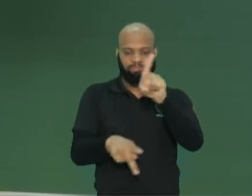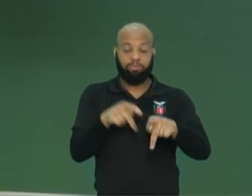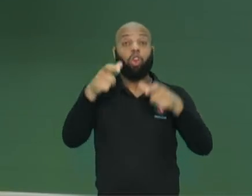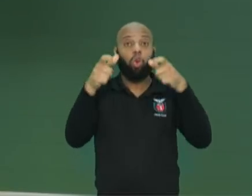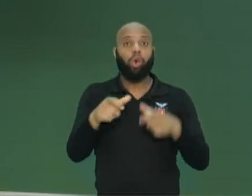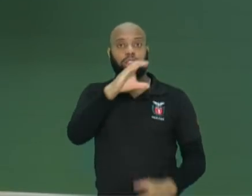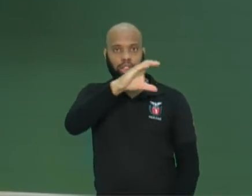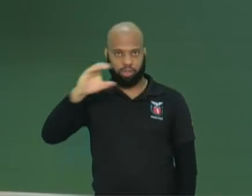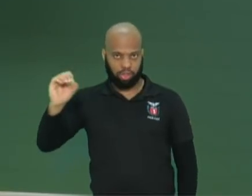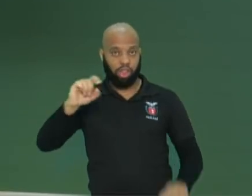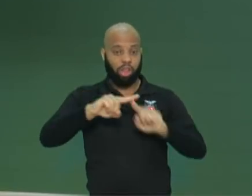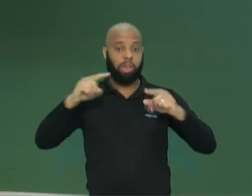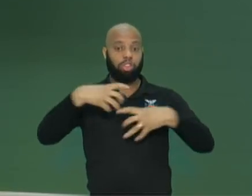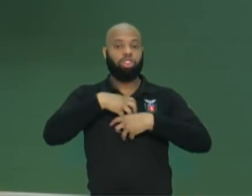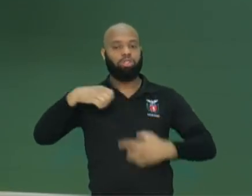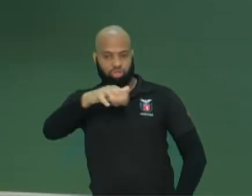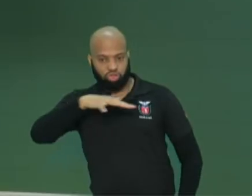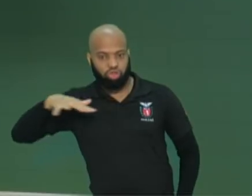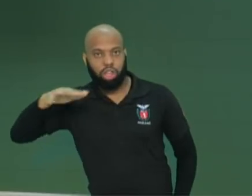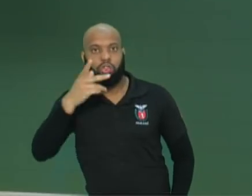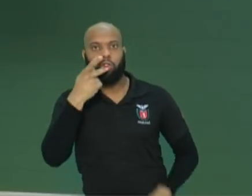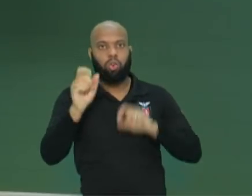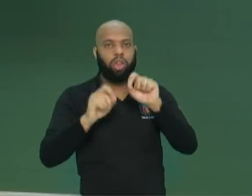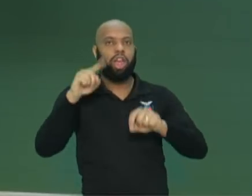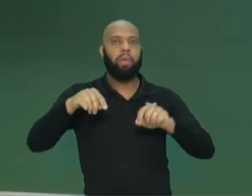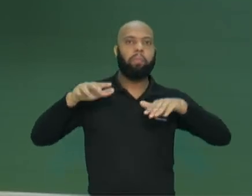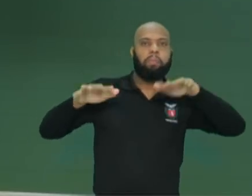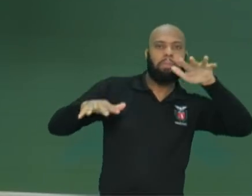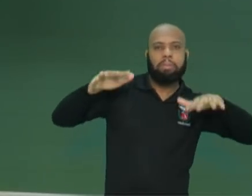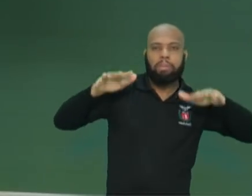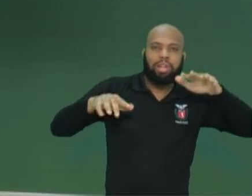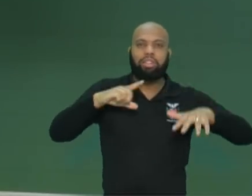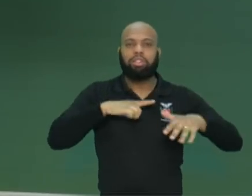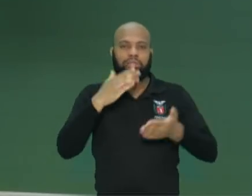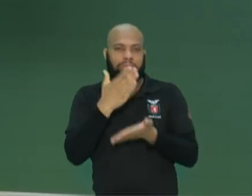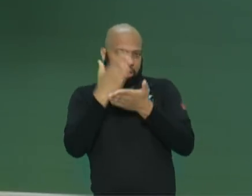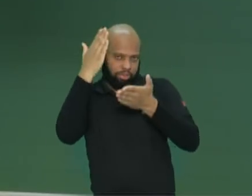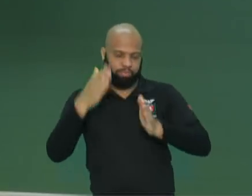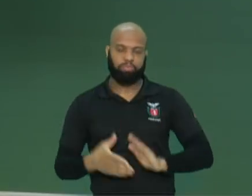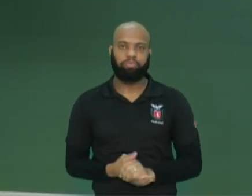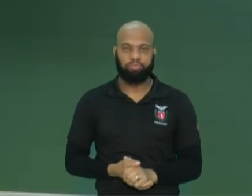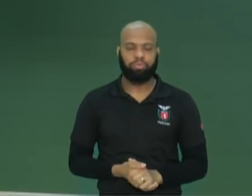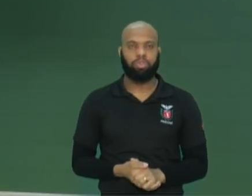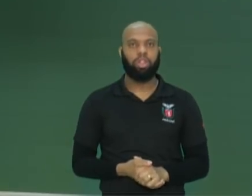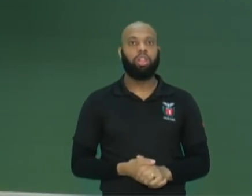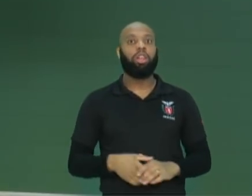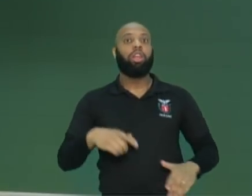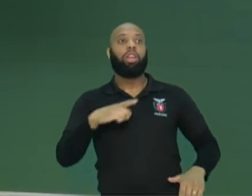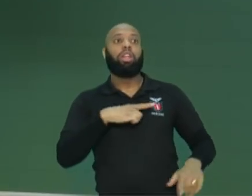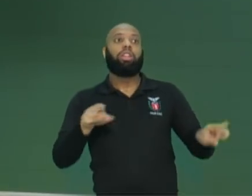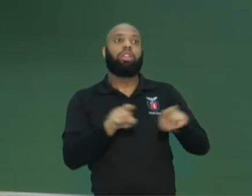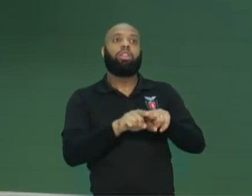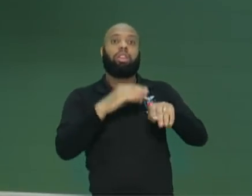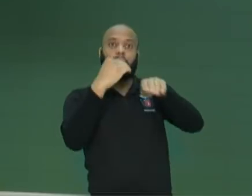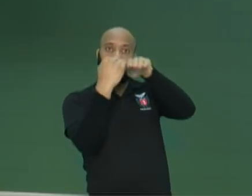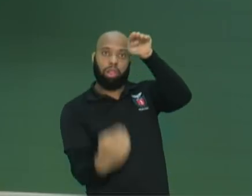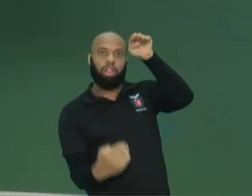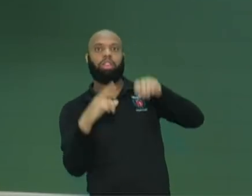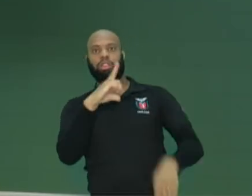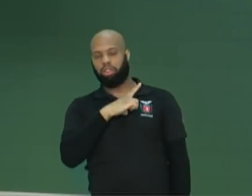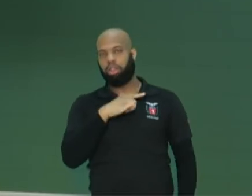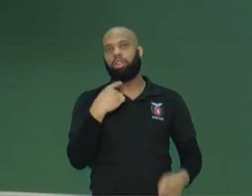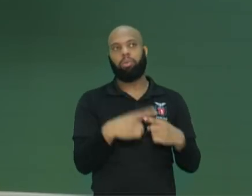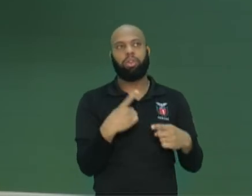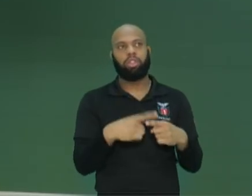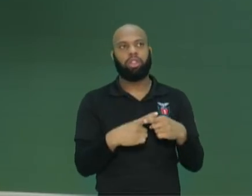centro-oeste. Mas, de modo geral, a gente diz que é mediano, está ali no meio termo, né? Existe a desigualdade, sim, porque